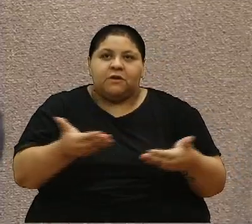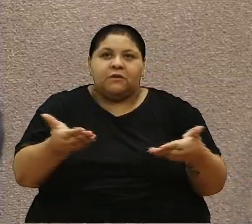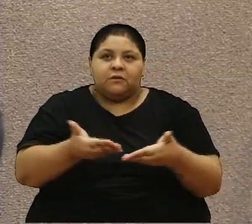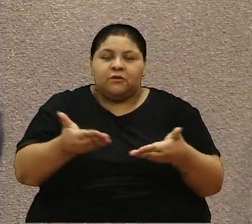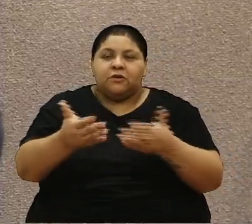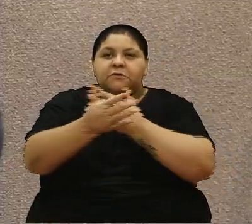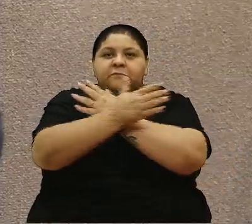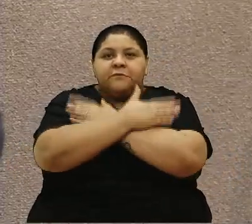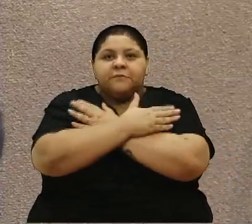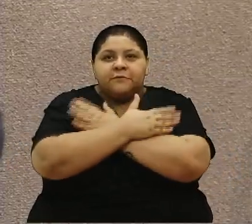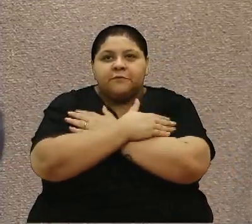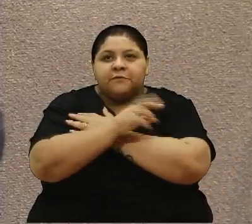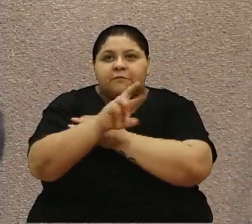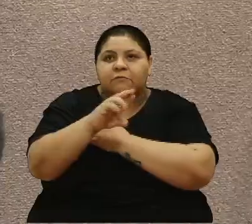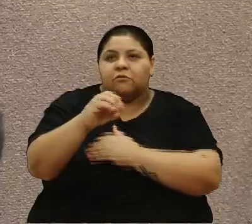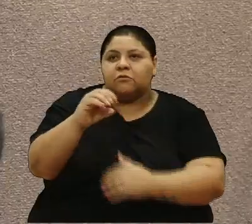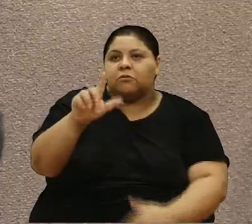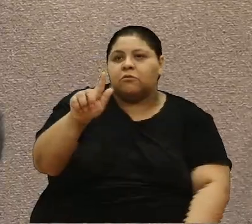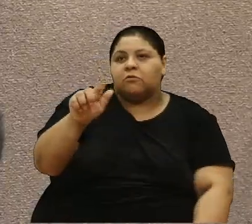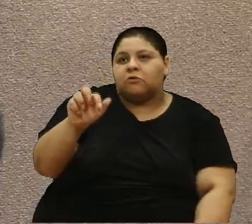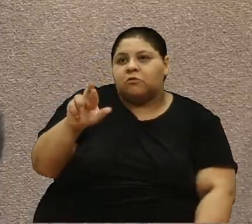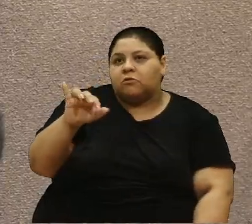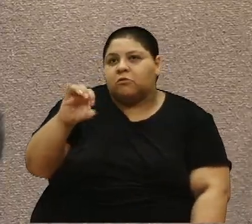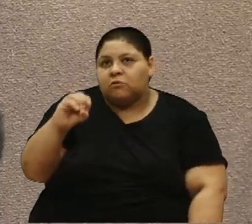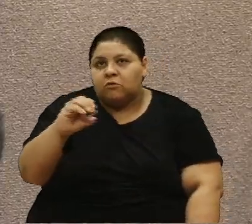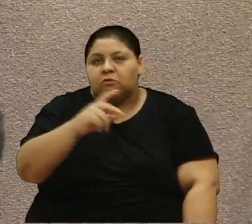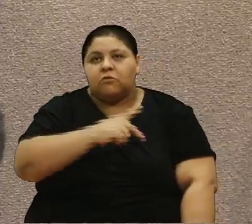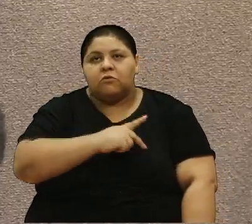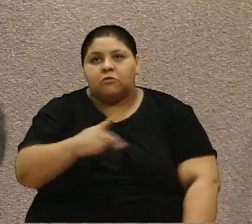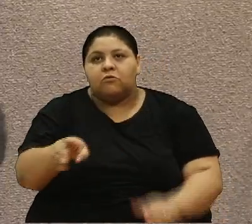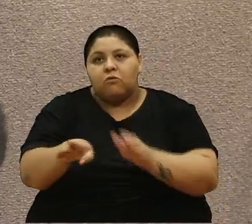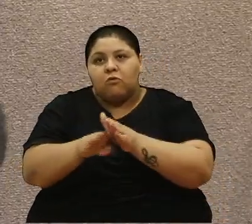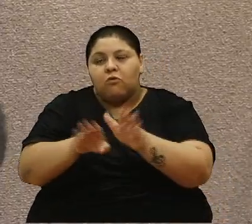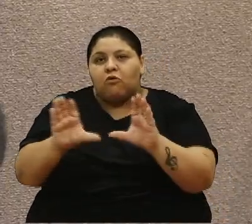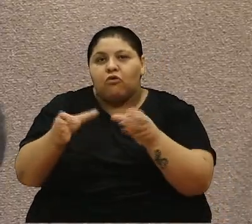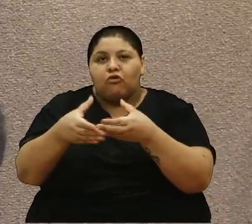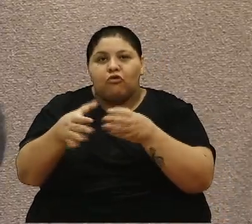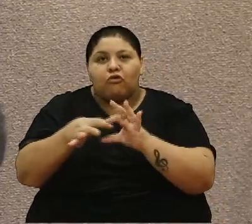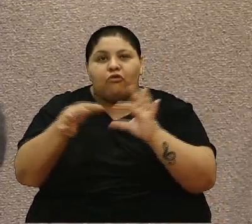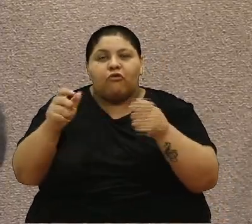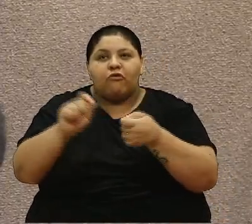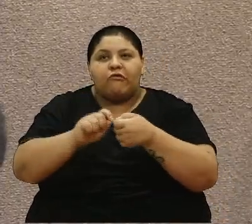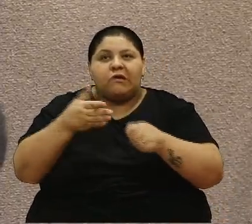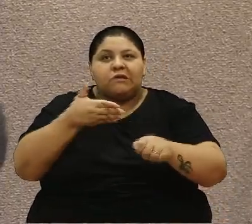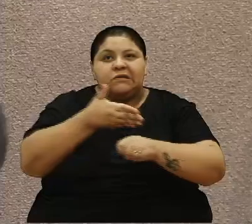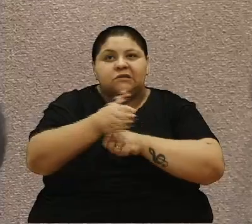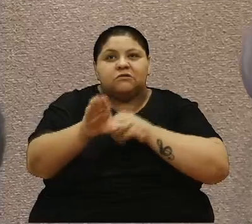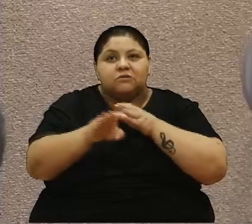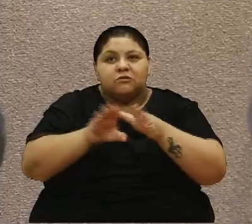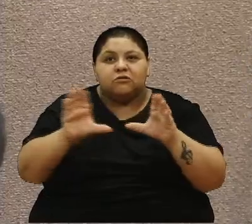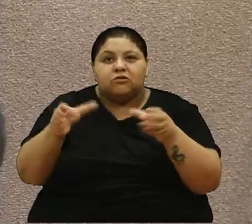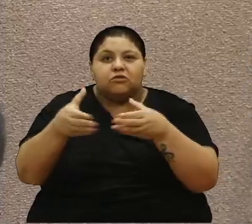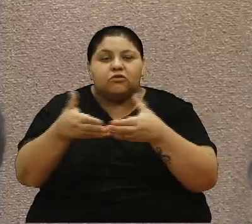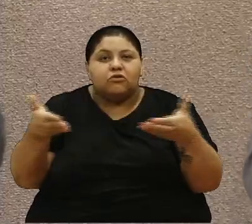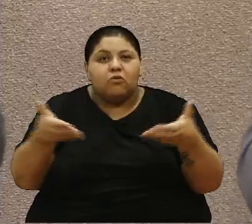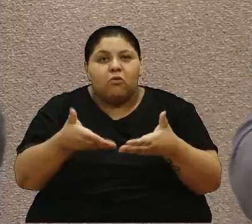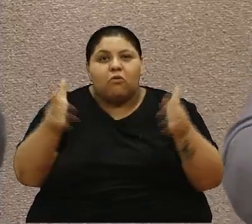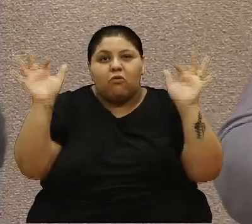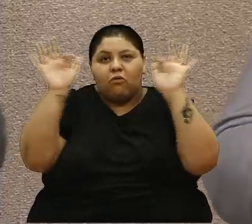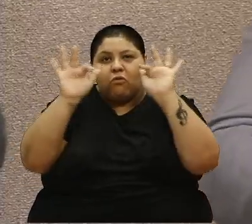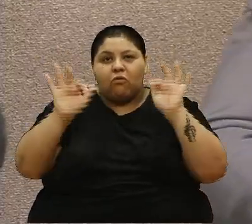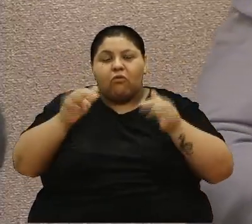meu abraço para o senhor Rogério Bride, que é o presidente do Conselho Deliberativo. Eu, como faço parte do Conselho, estou muito feliz